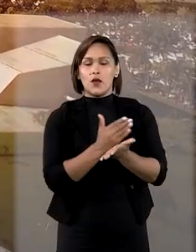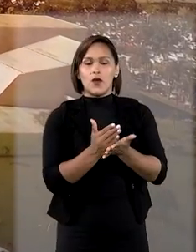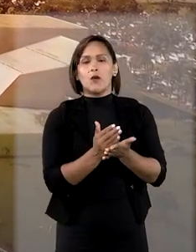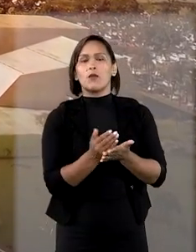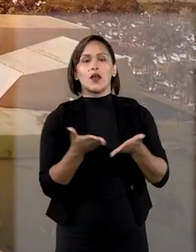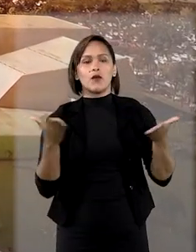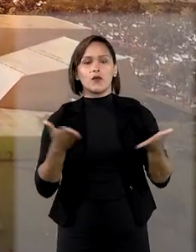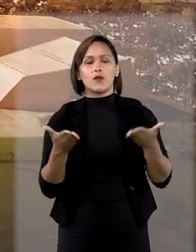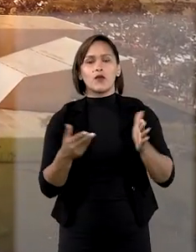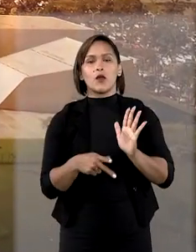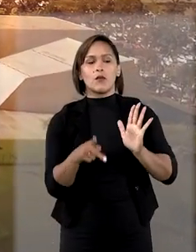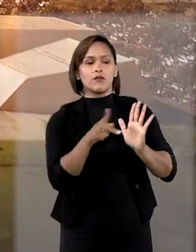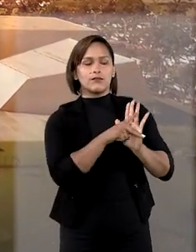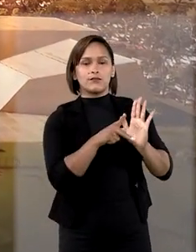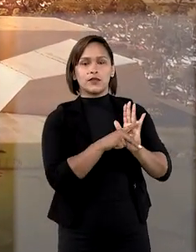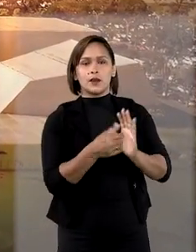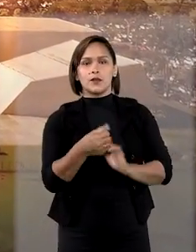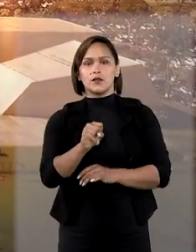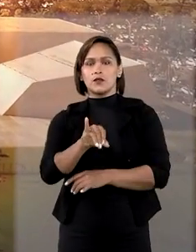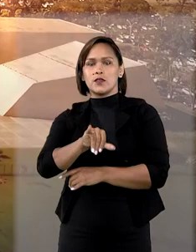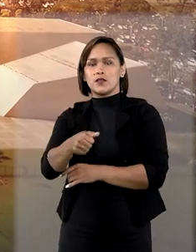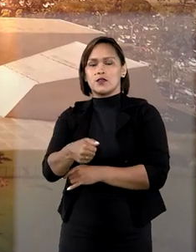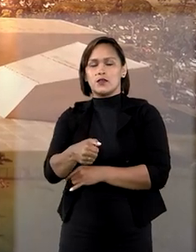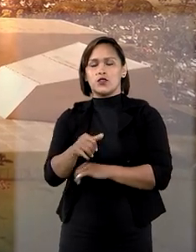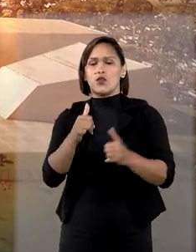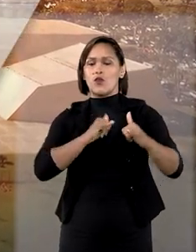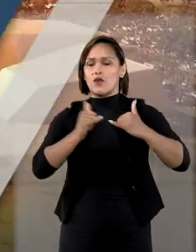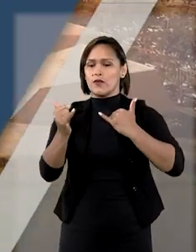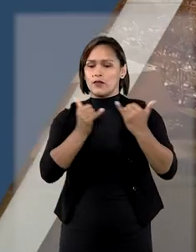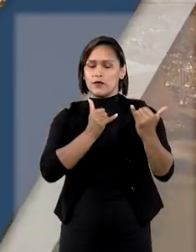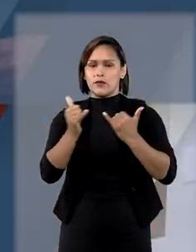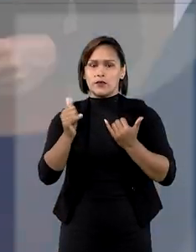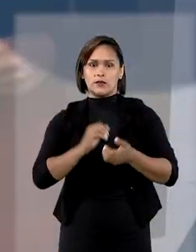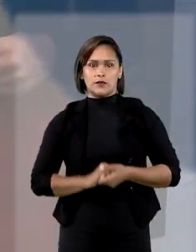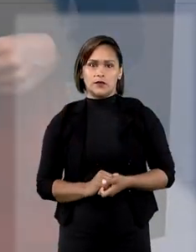Começa agora o programa do Superior Tribunal de Justiça.